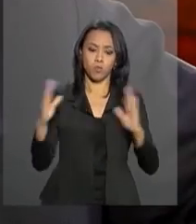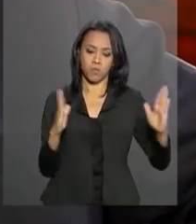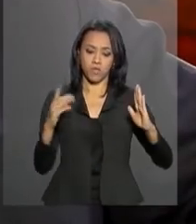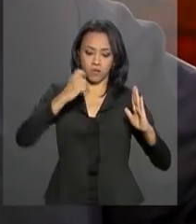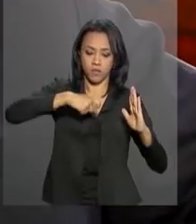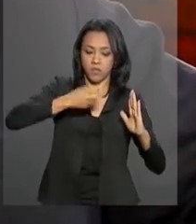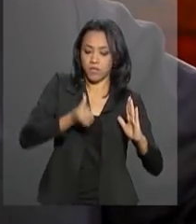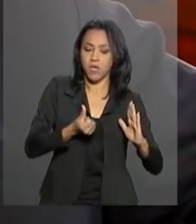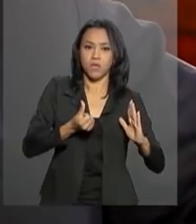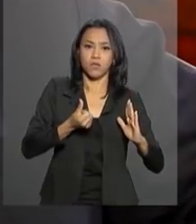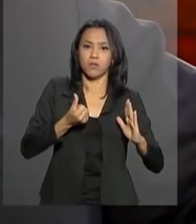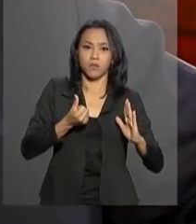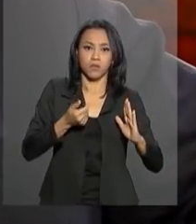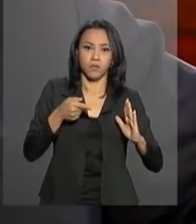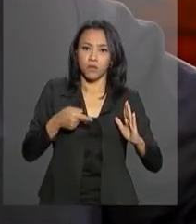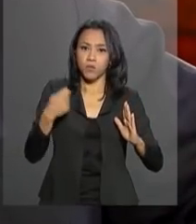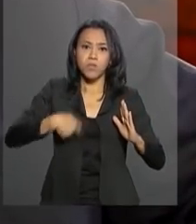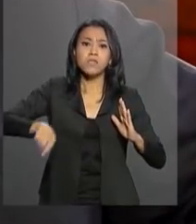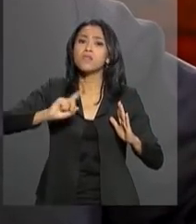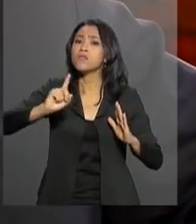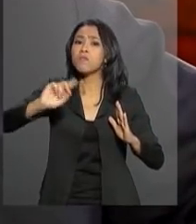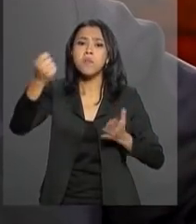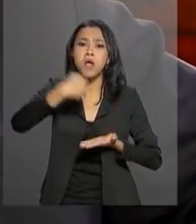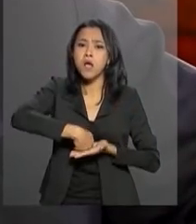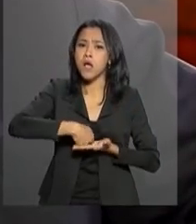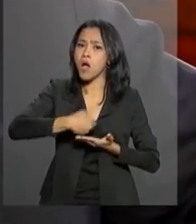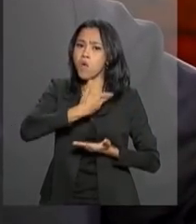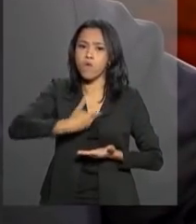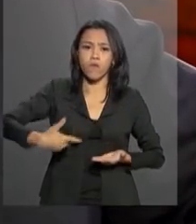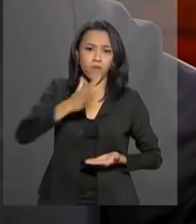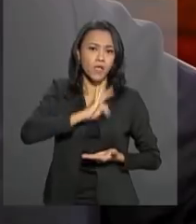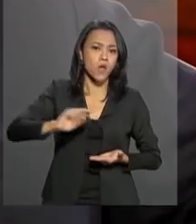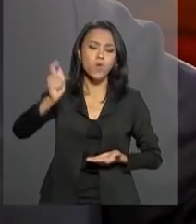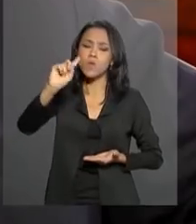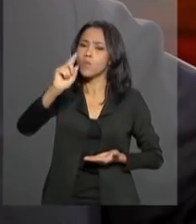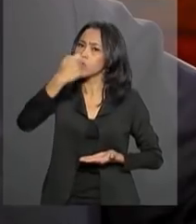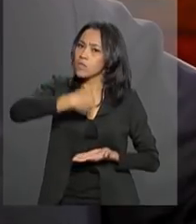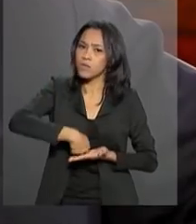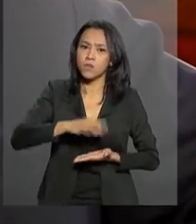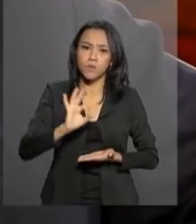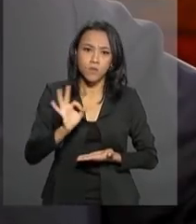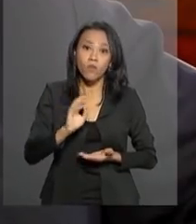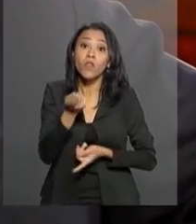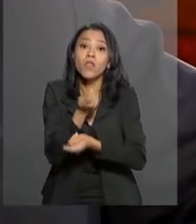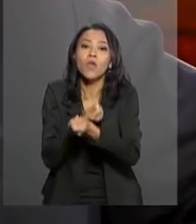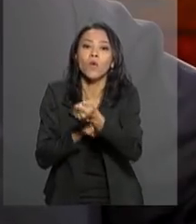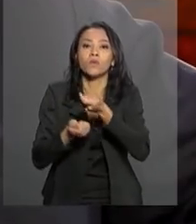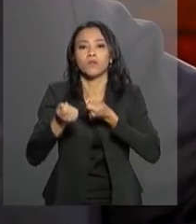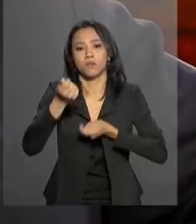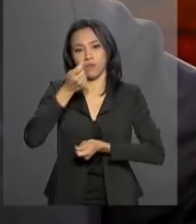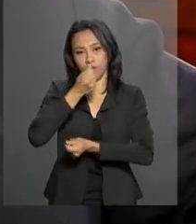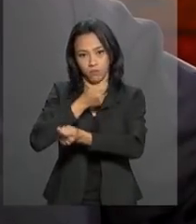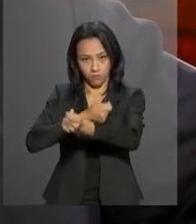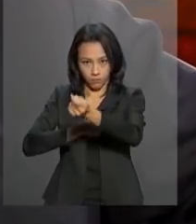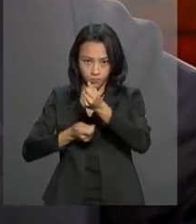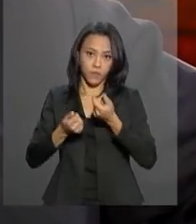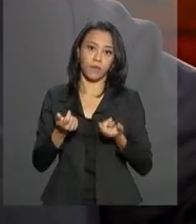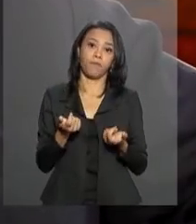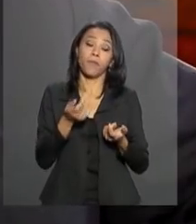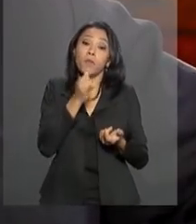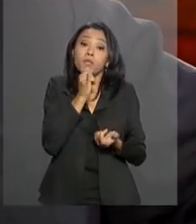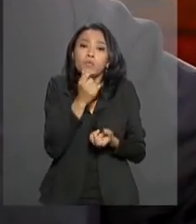6 meses nada precisaram pagar para a União Federal do débito que com ela tem. No caso